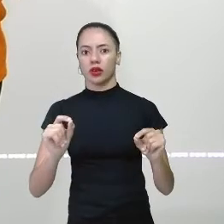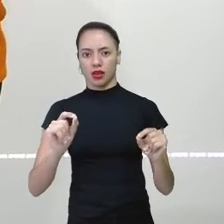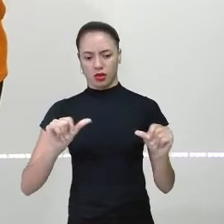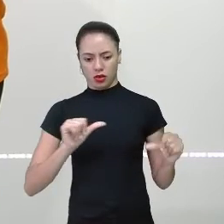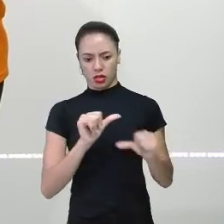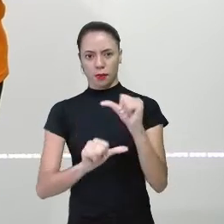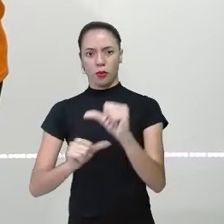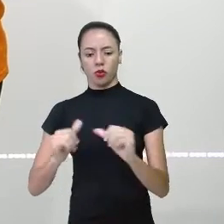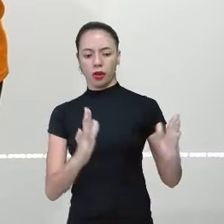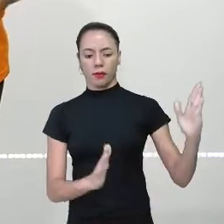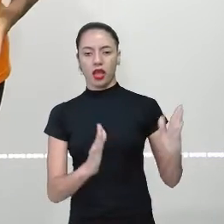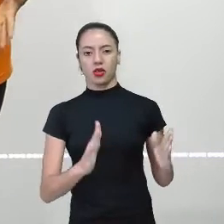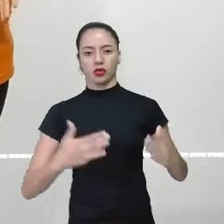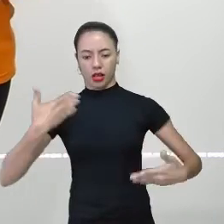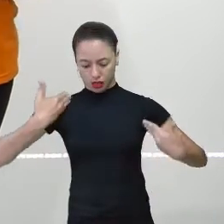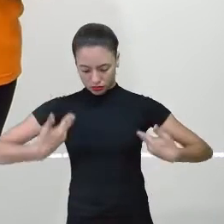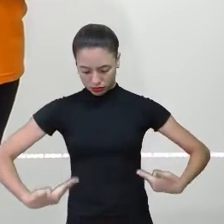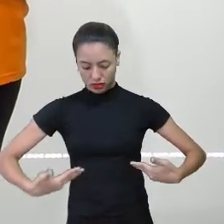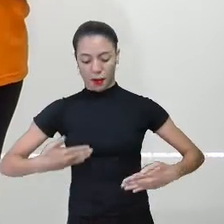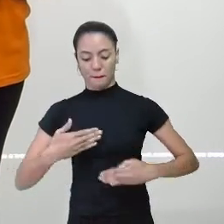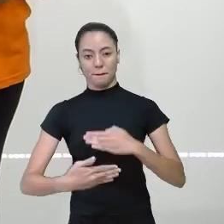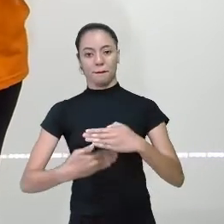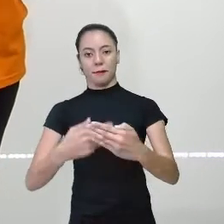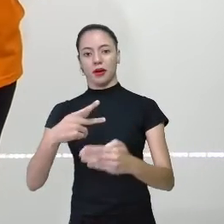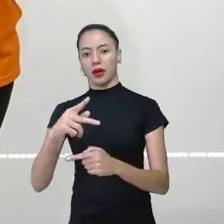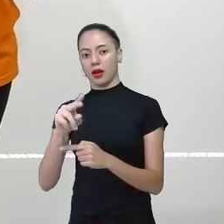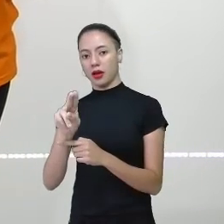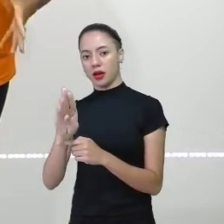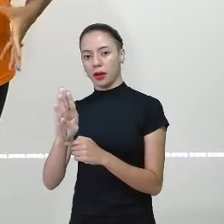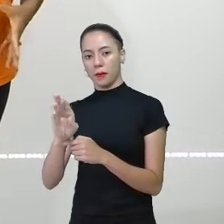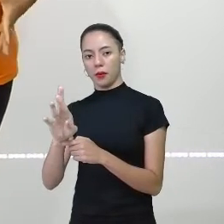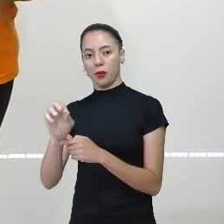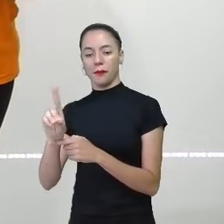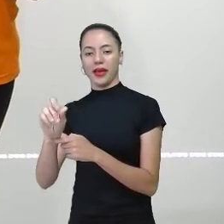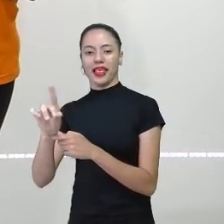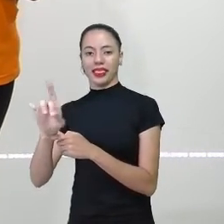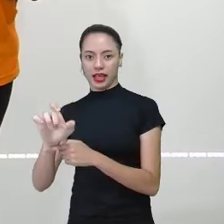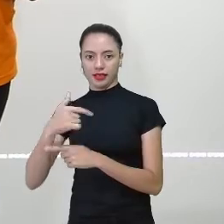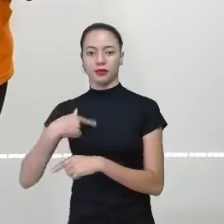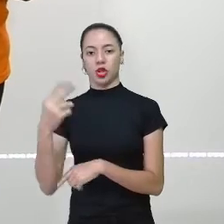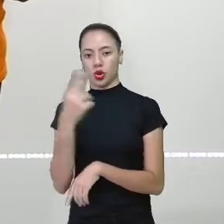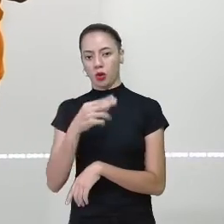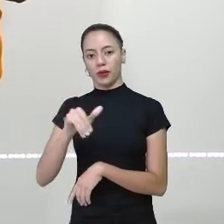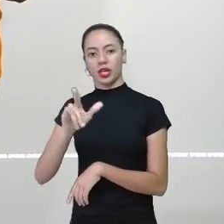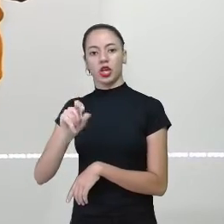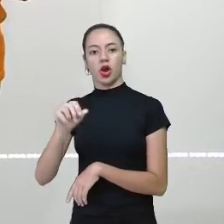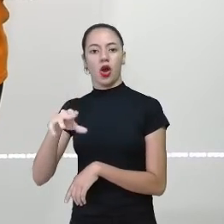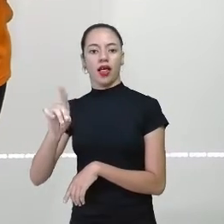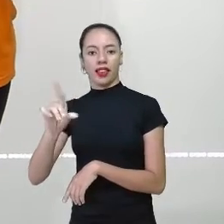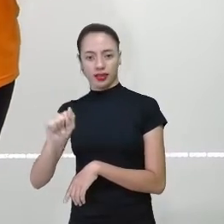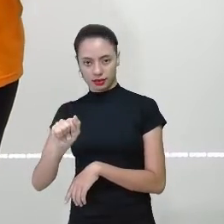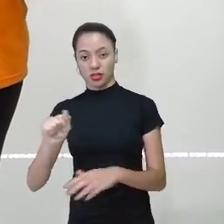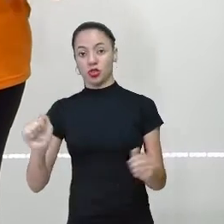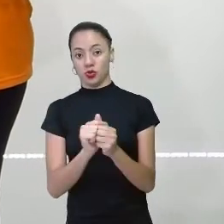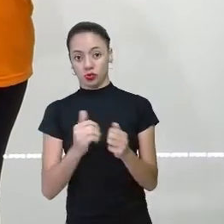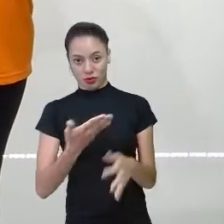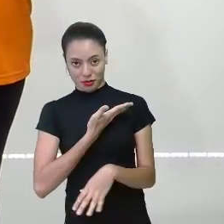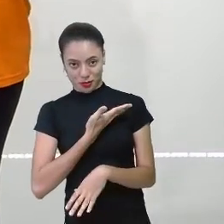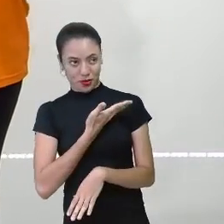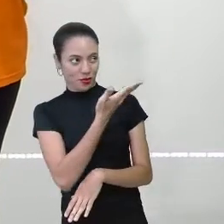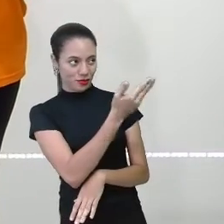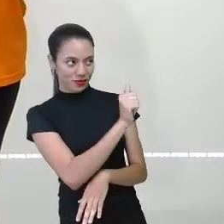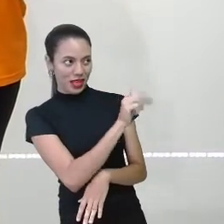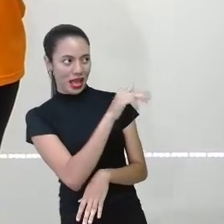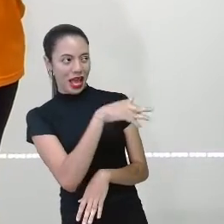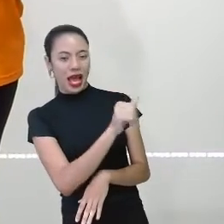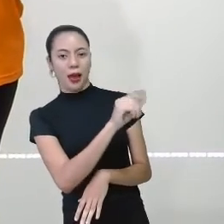a puberdade. Então, meu nome é Yolanda, aqui junto do meu amigo Armando Pérez. Vejam como ele se arma